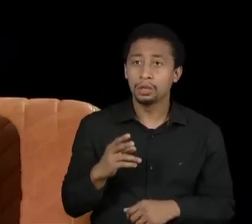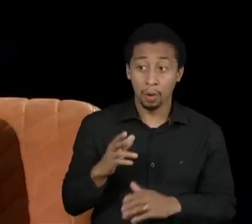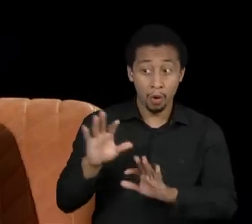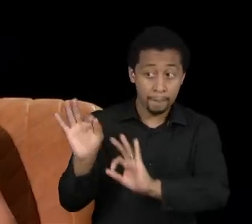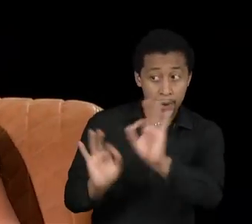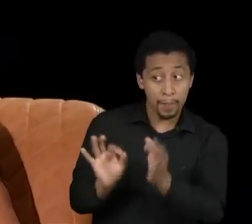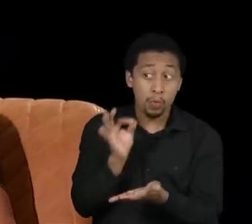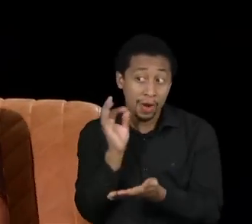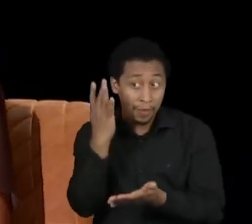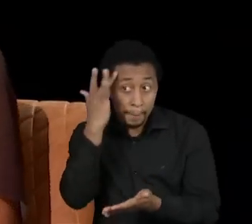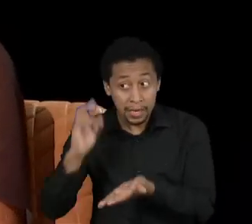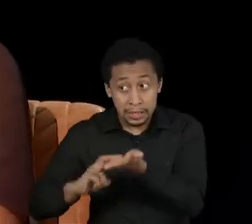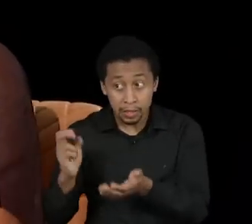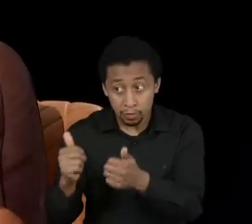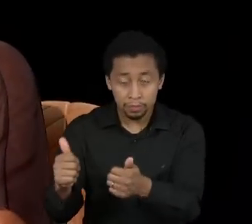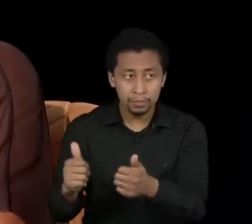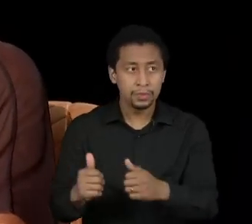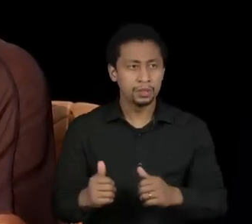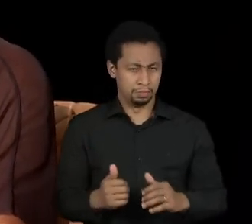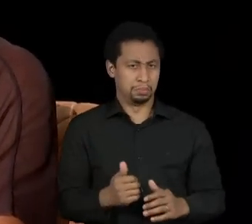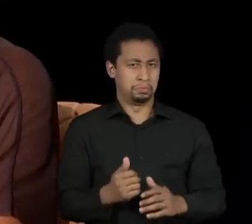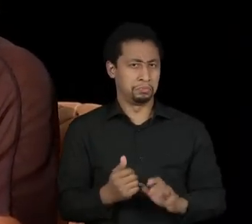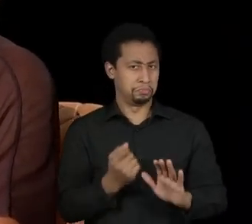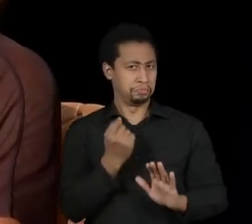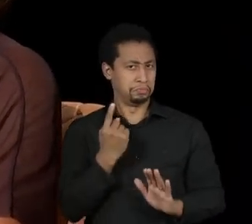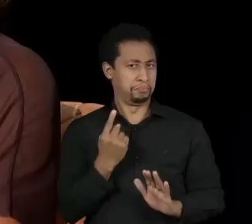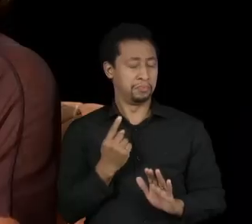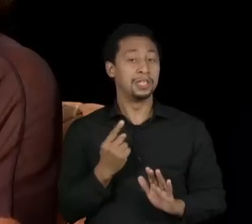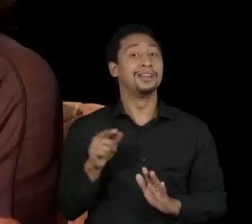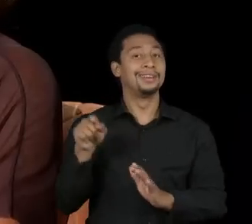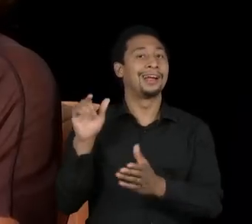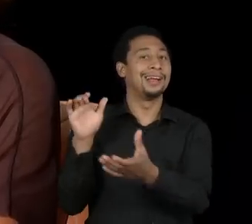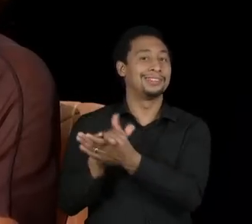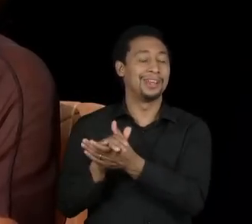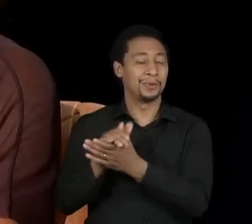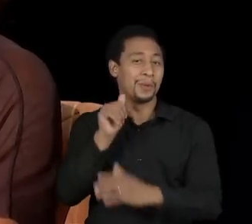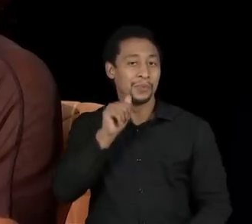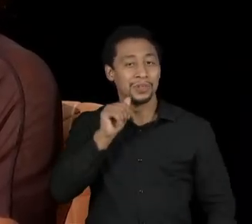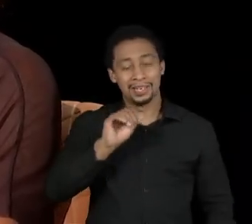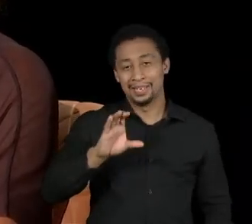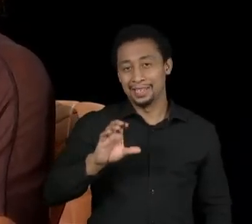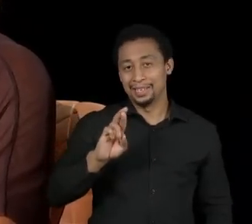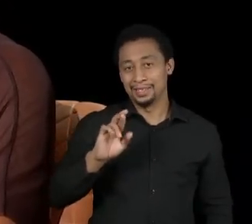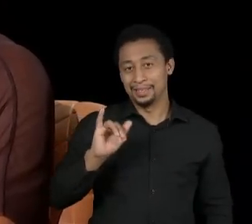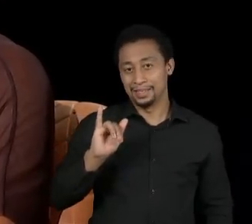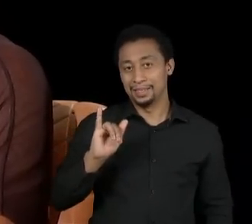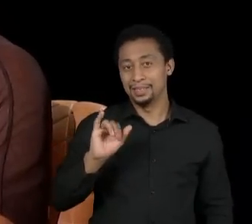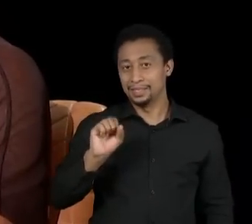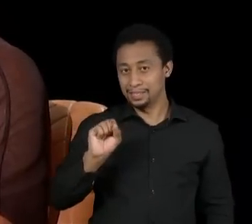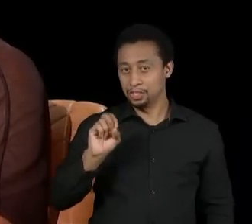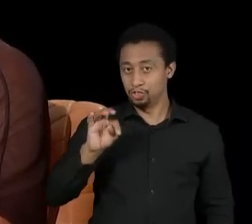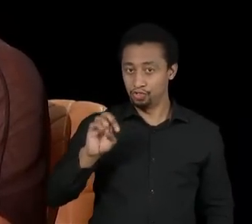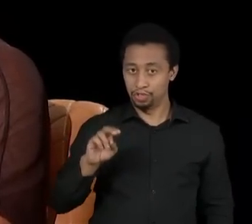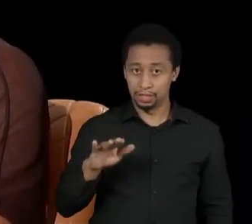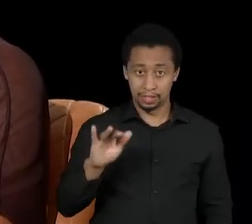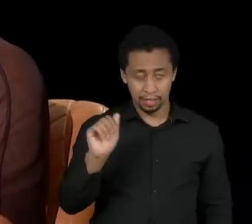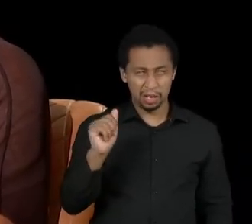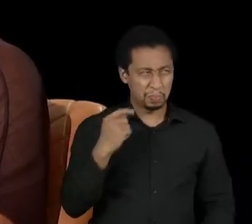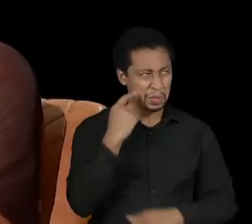café amanhã de manhã. Ele estava casado com a Cristina Axé. Aí veio lá ele, eu falei, por que será